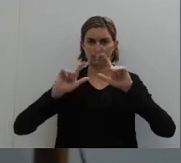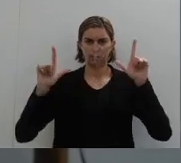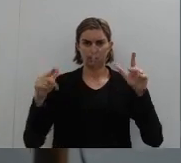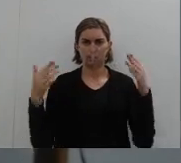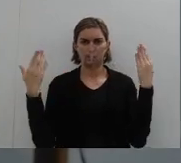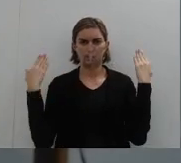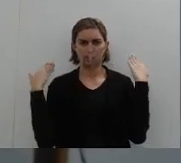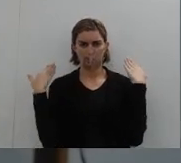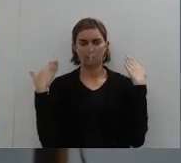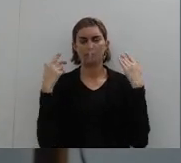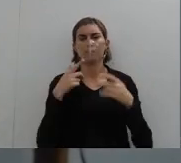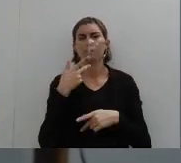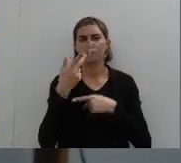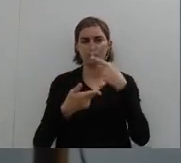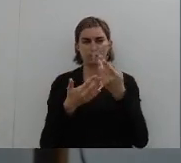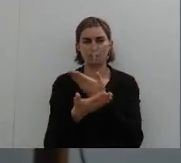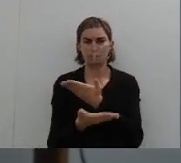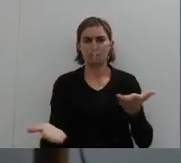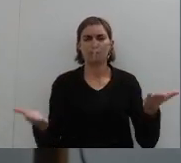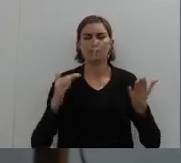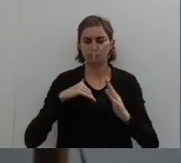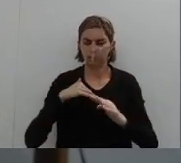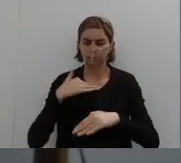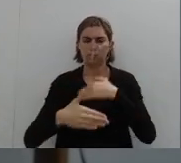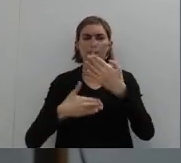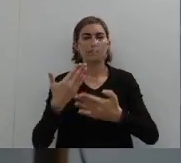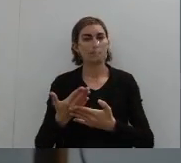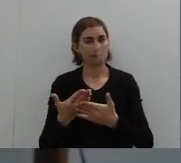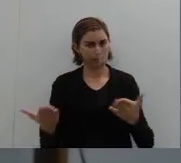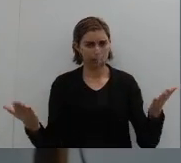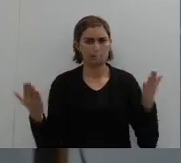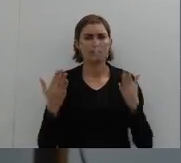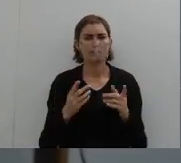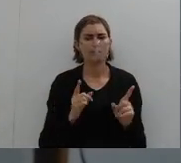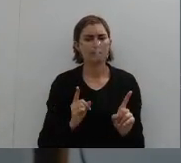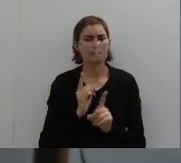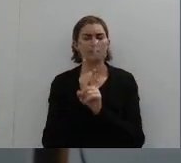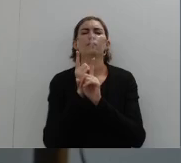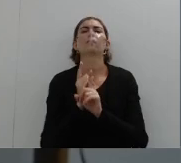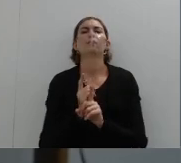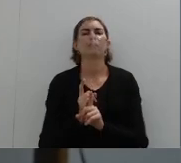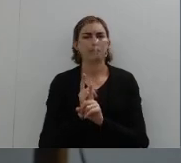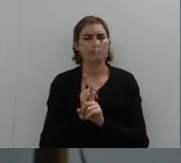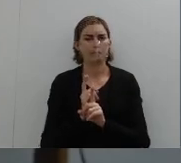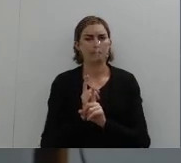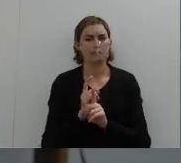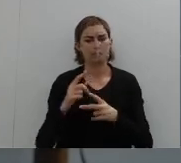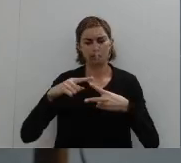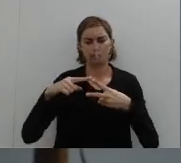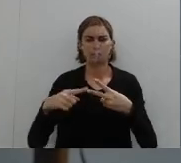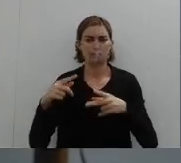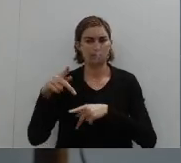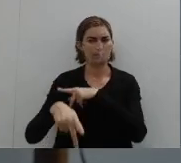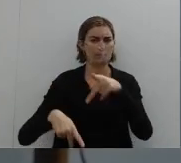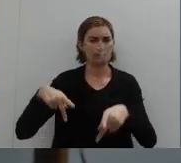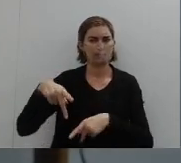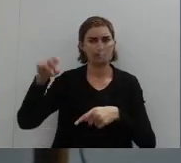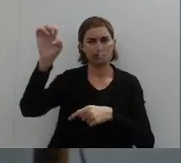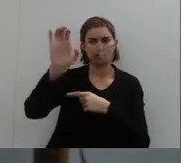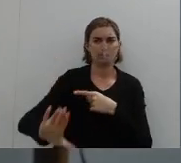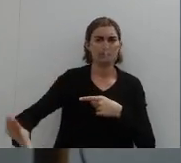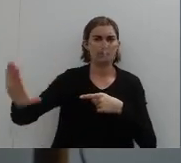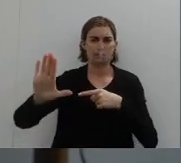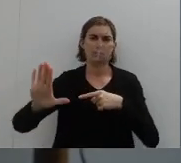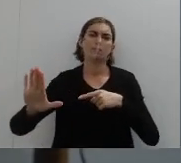com vocês sobre o processo ainda de encontro entre esses dois povos, a